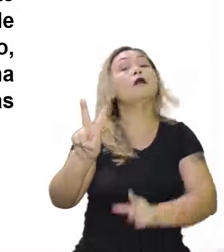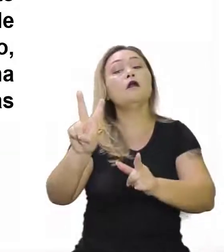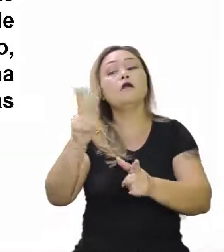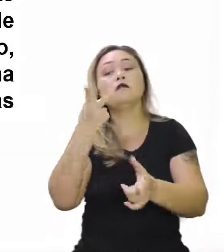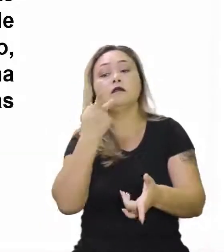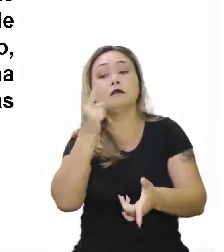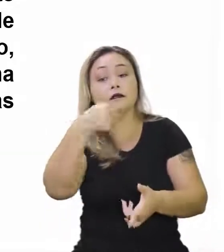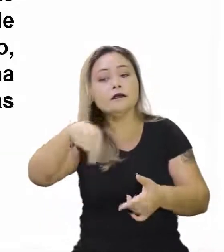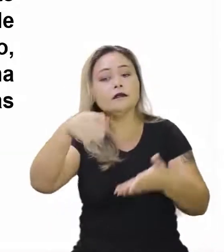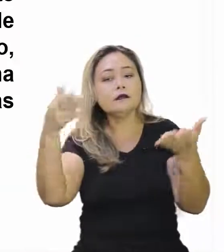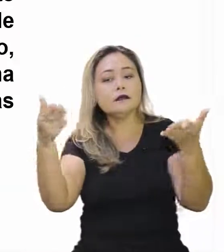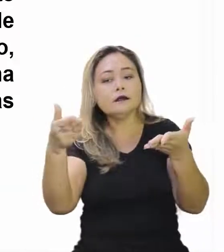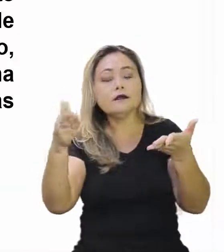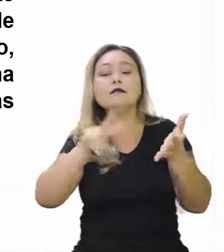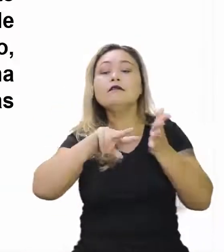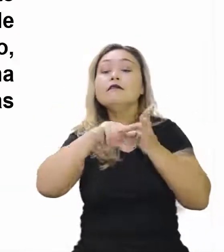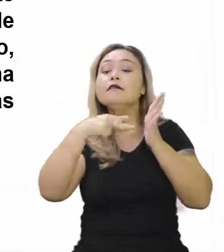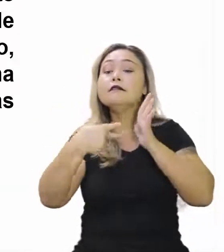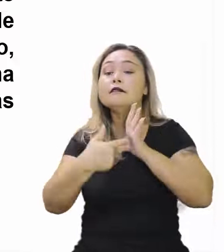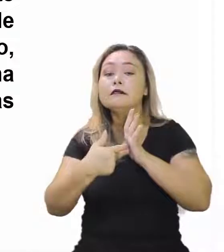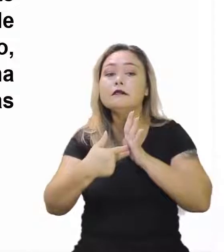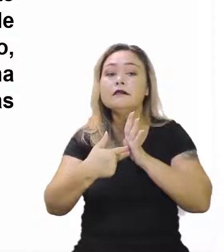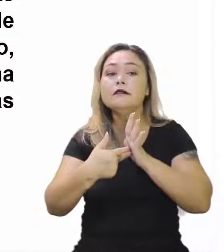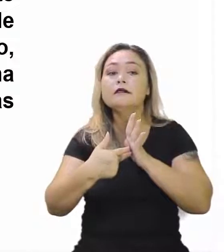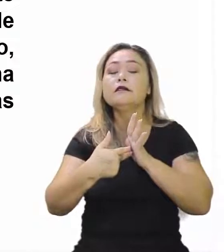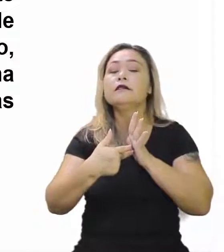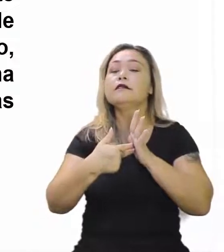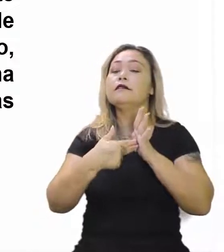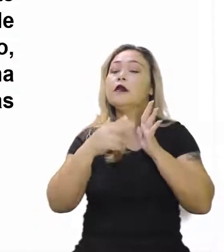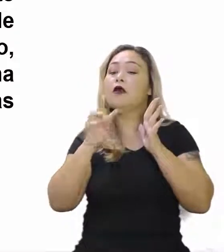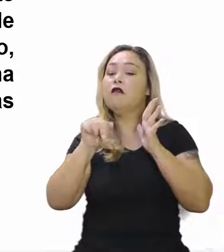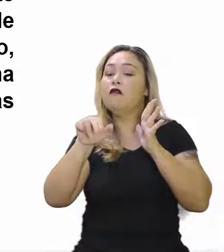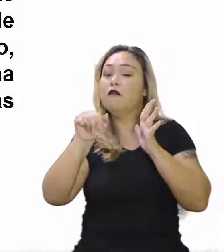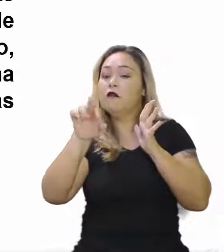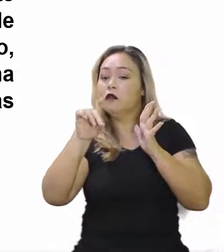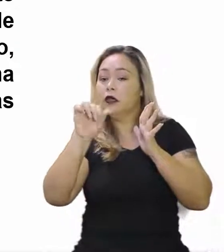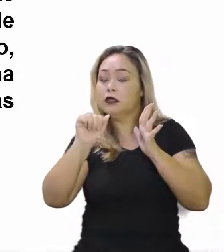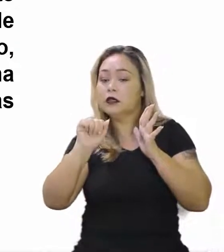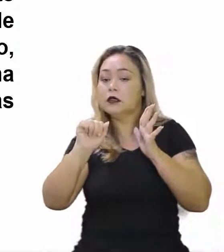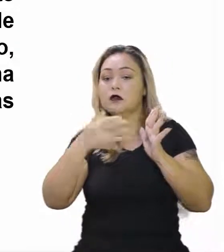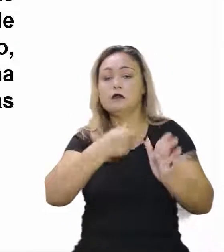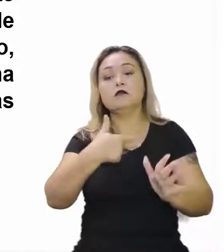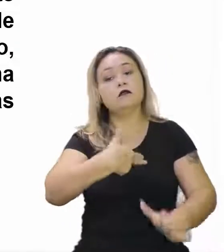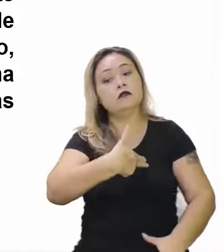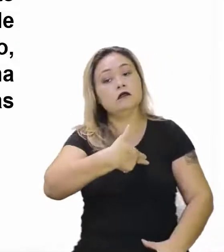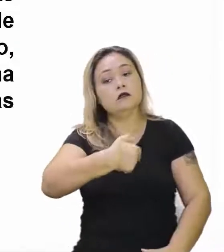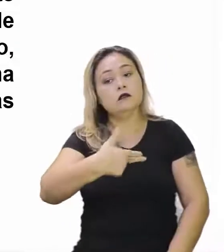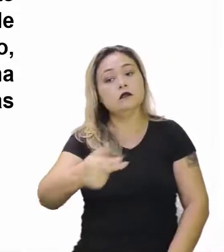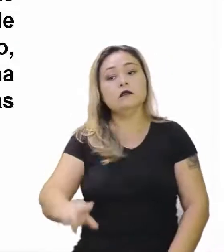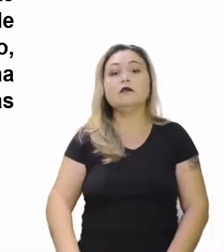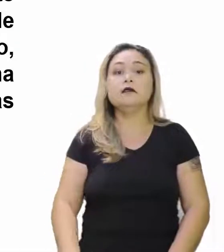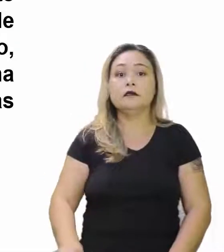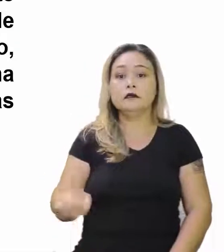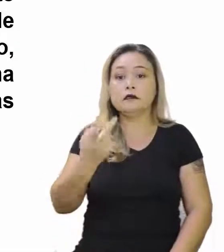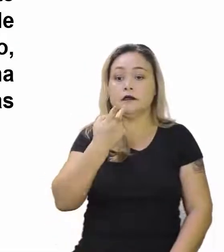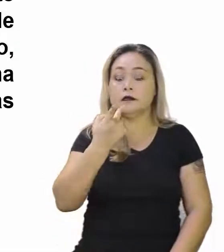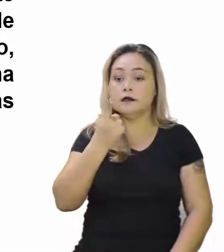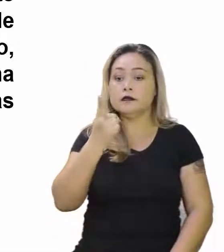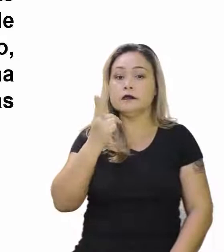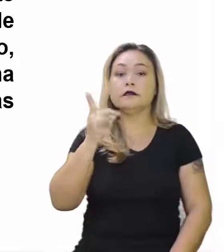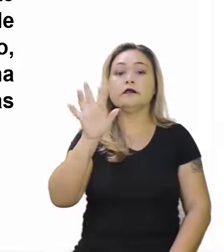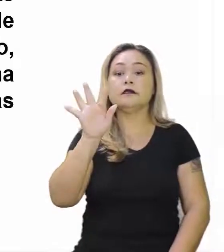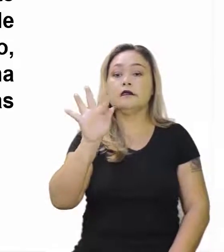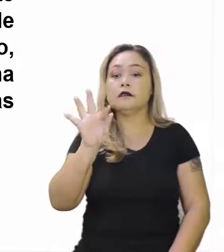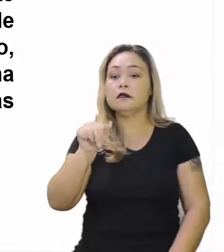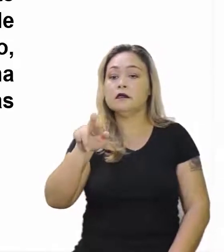você agora. Sabe o que isso quer dizer? É que a Fundação Getúlio Vargas... Beleza, eu vou falar um pouco da